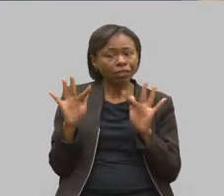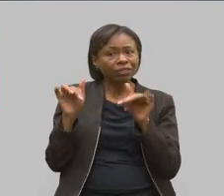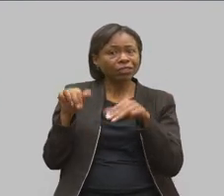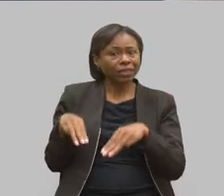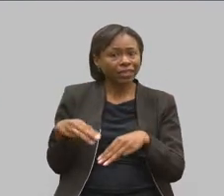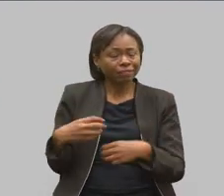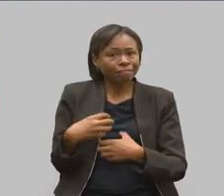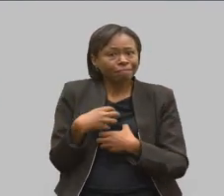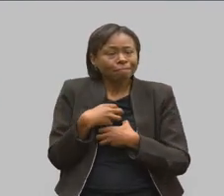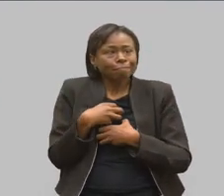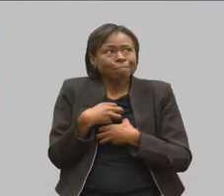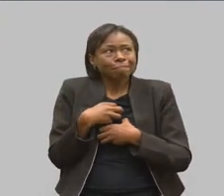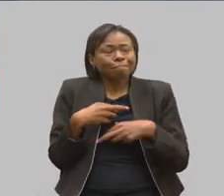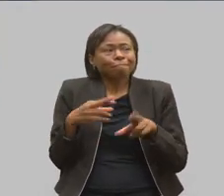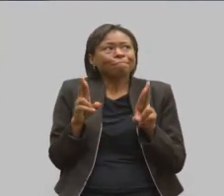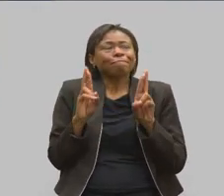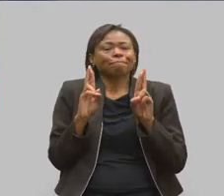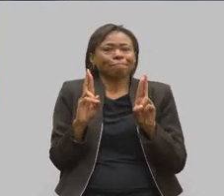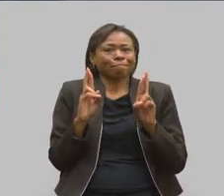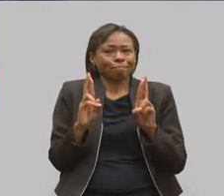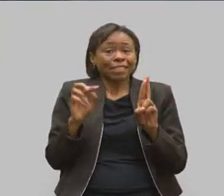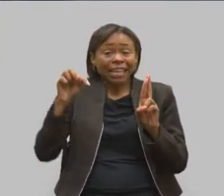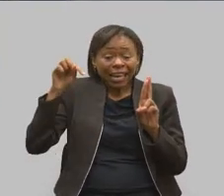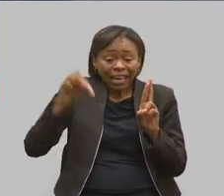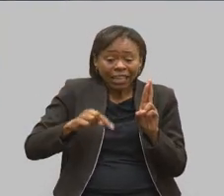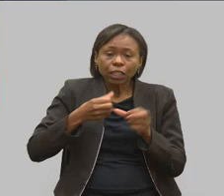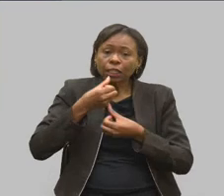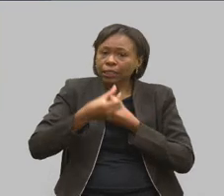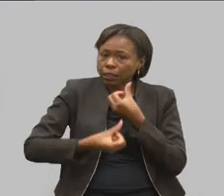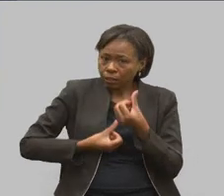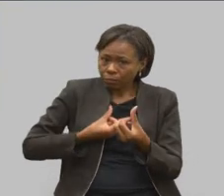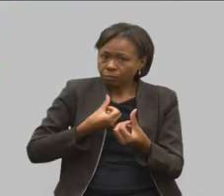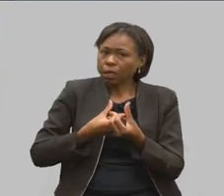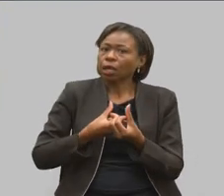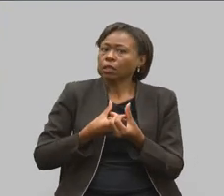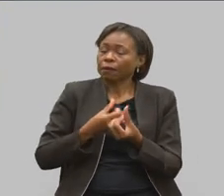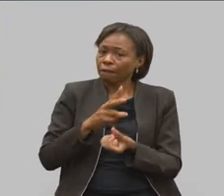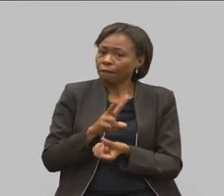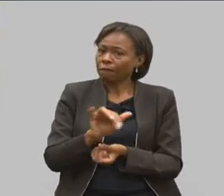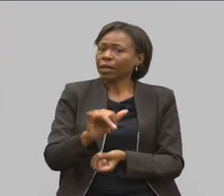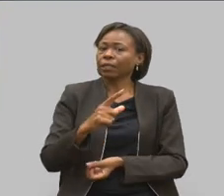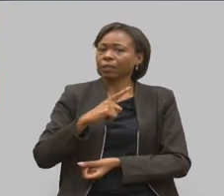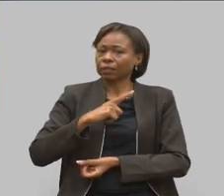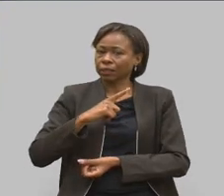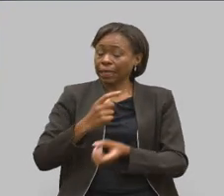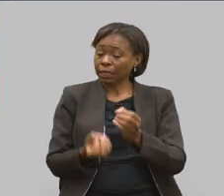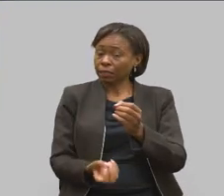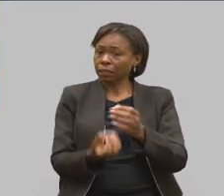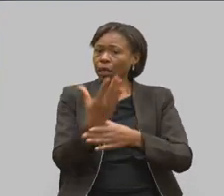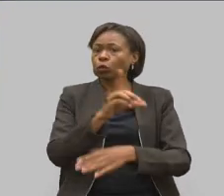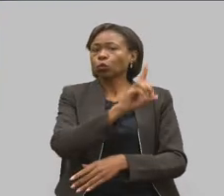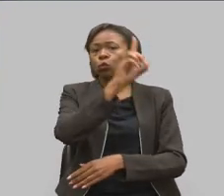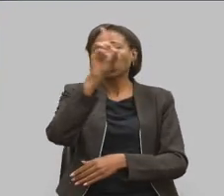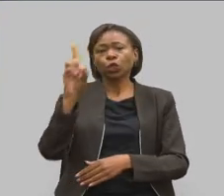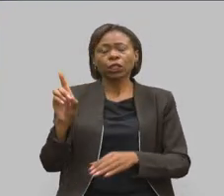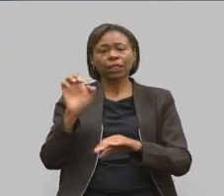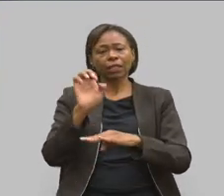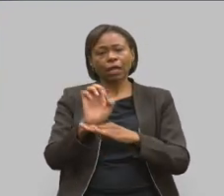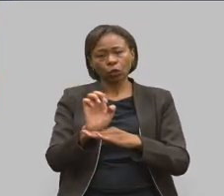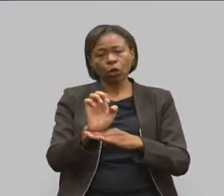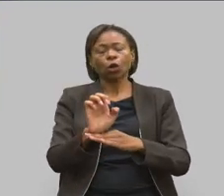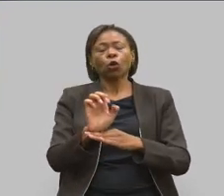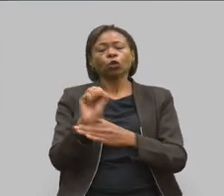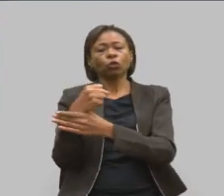esperança de que ainda nesse semestre nós teremos o dia Estadual do fisioterapeuta e do